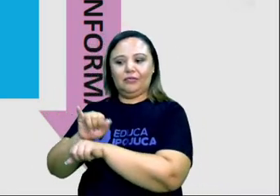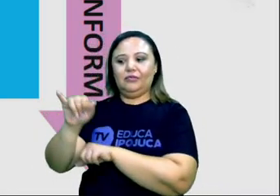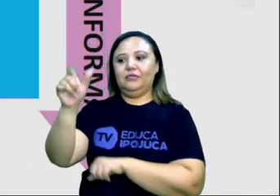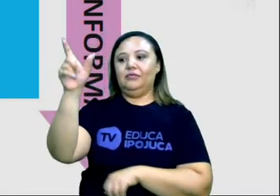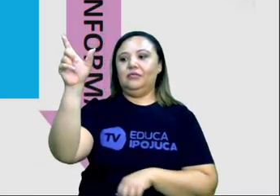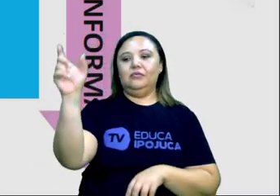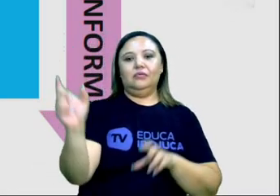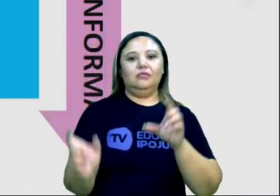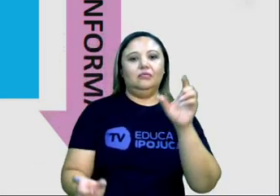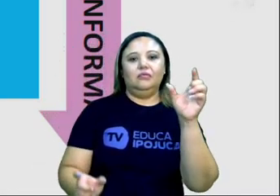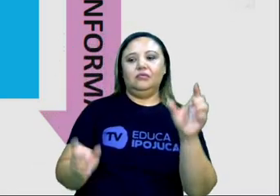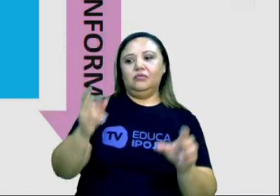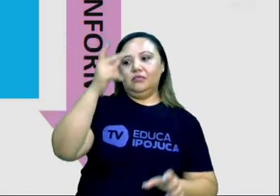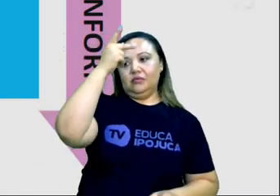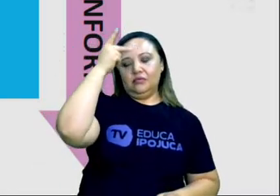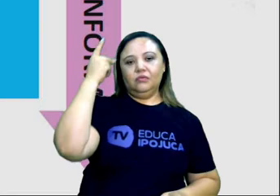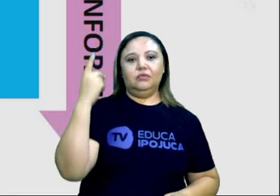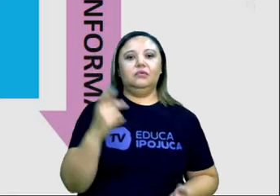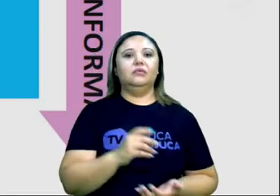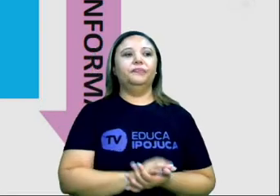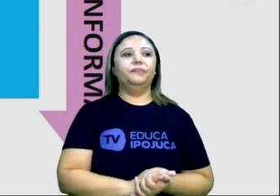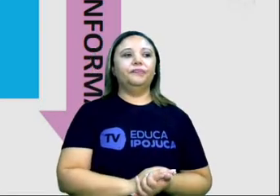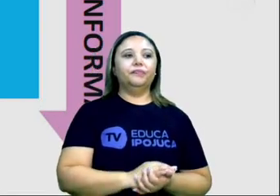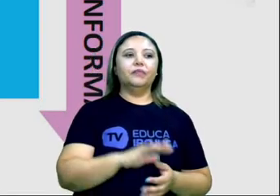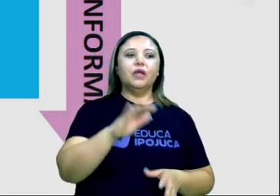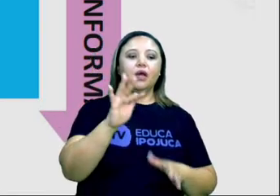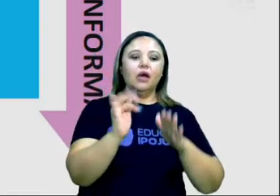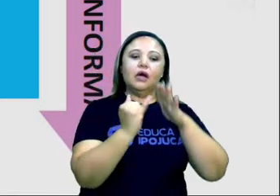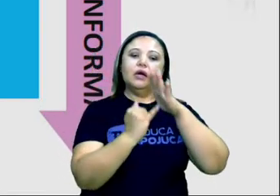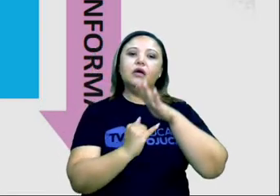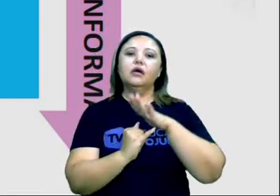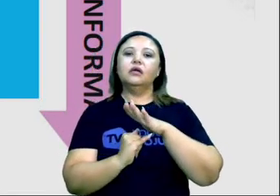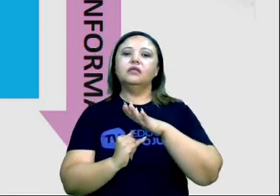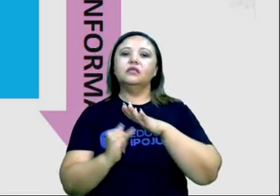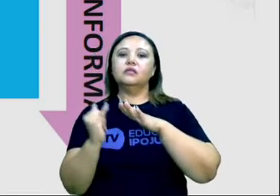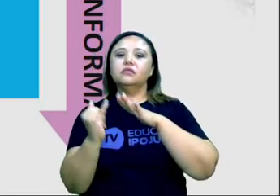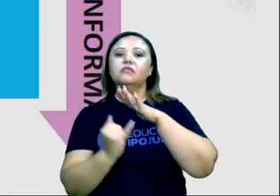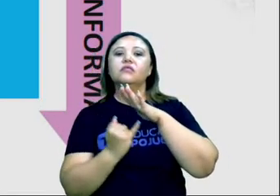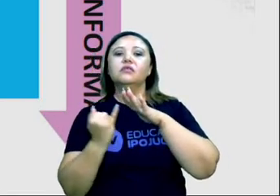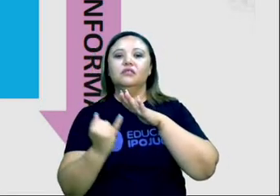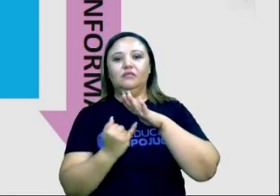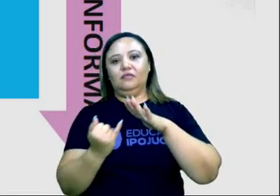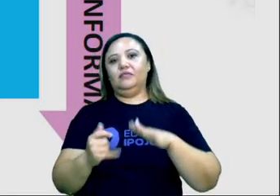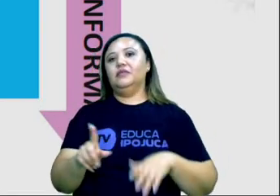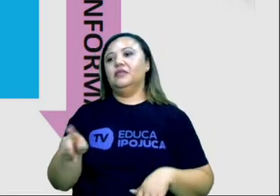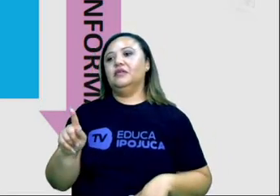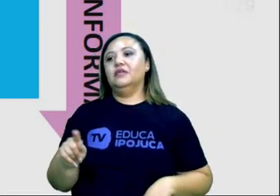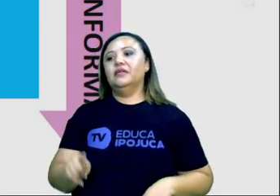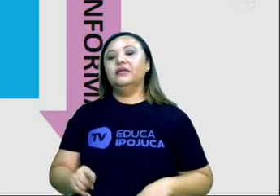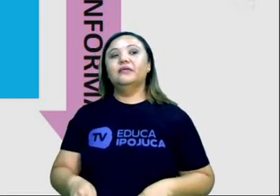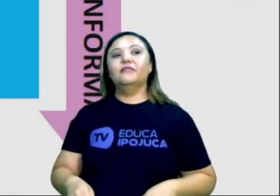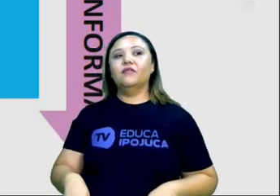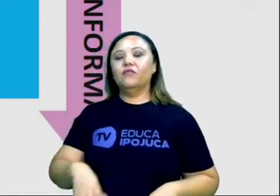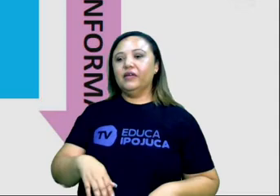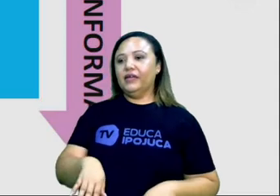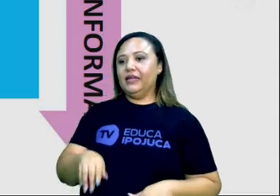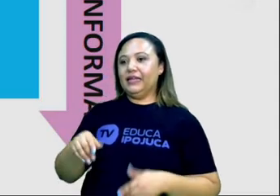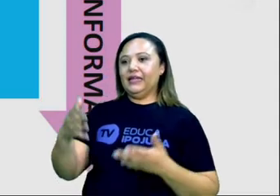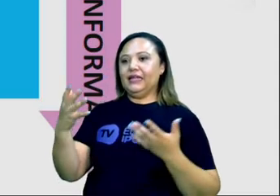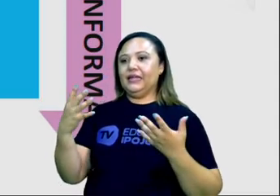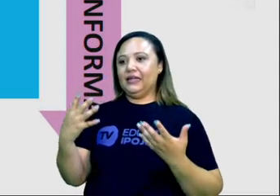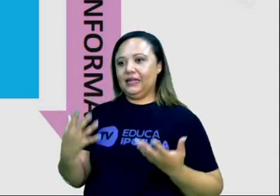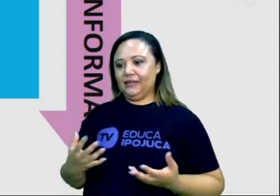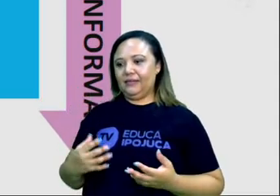pessoas. Já as informais distinguem das formais por empregar raciocínios